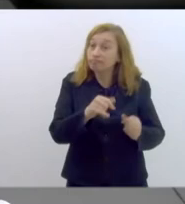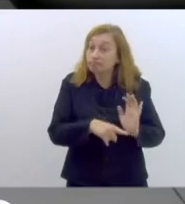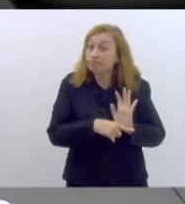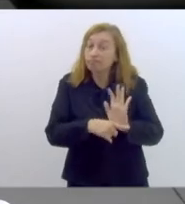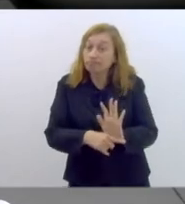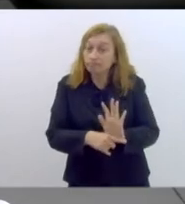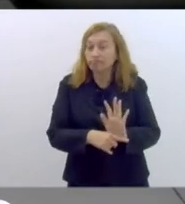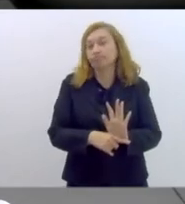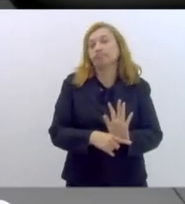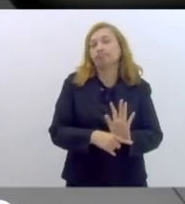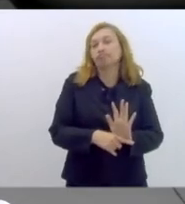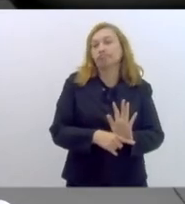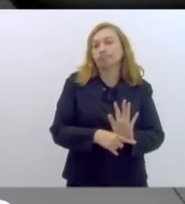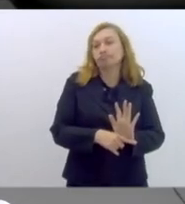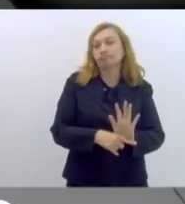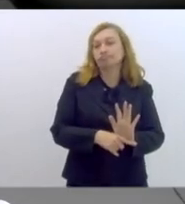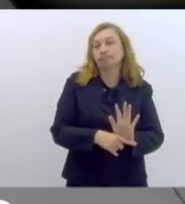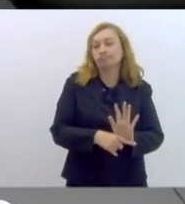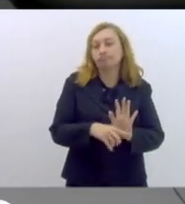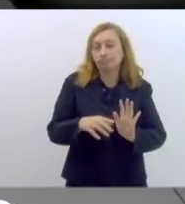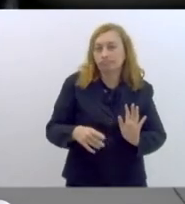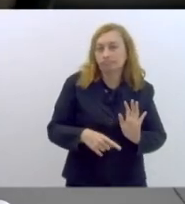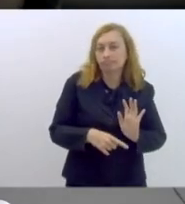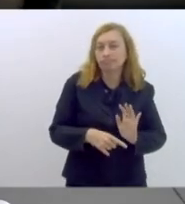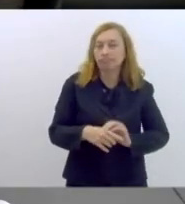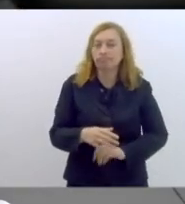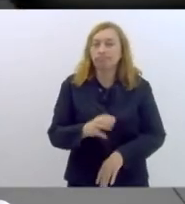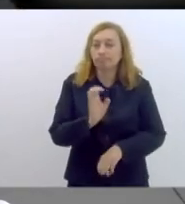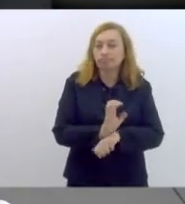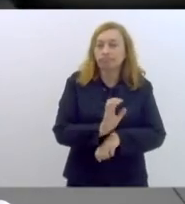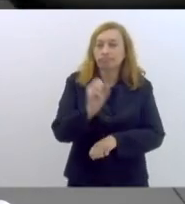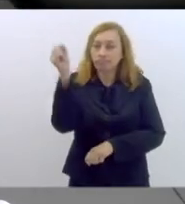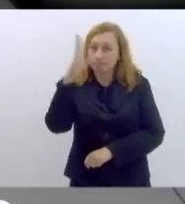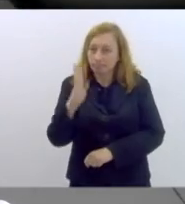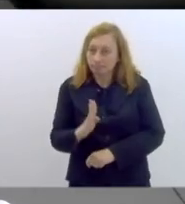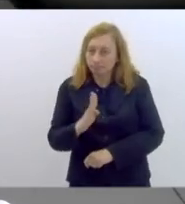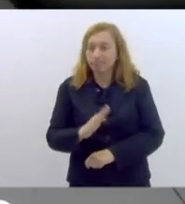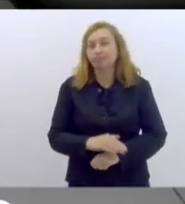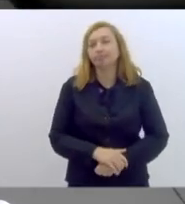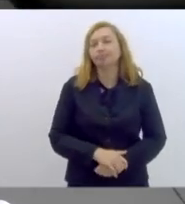recuperar os estados brasileiros são outros tipos